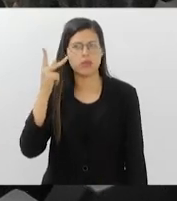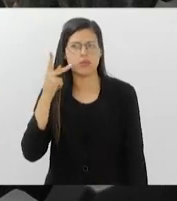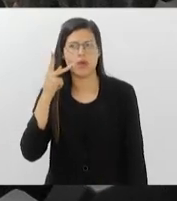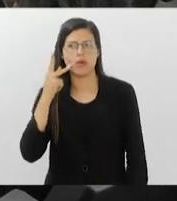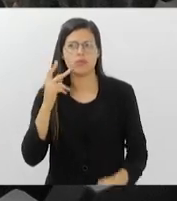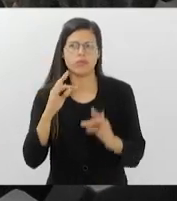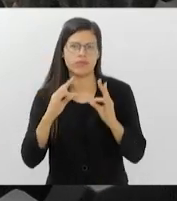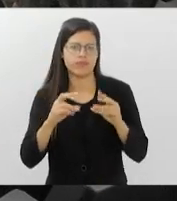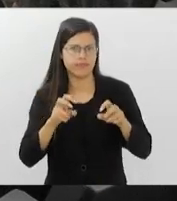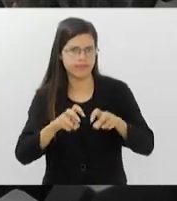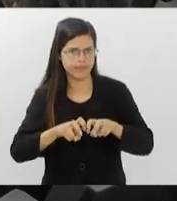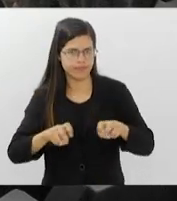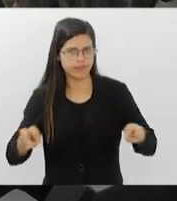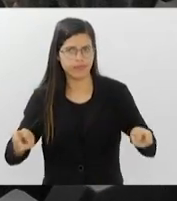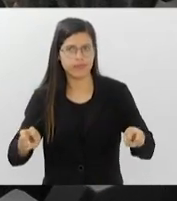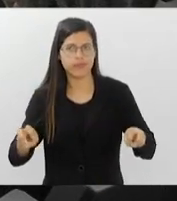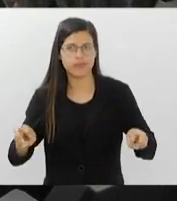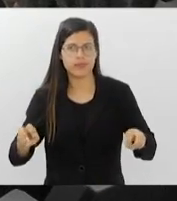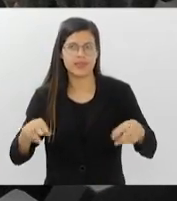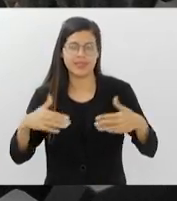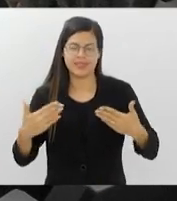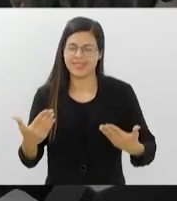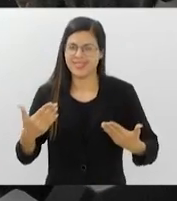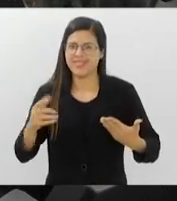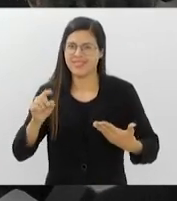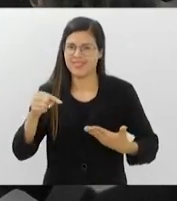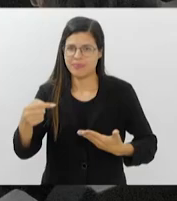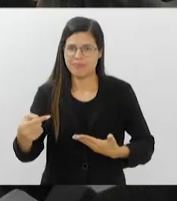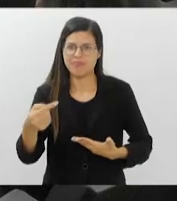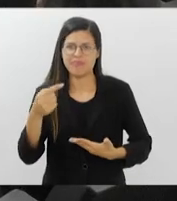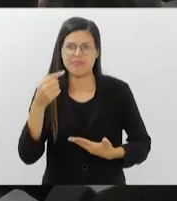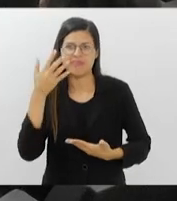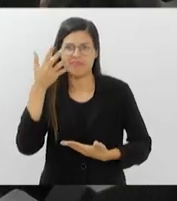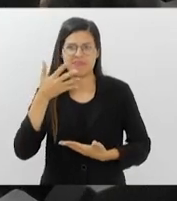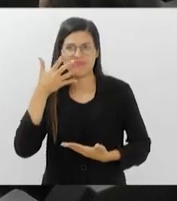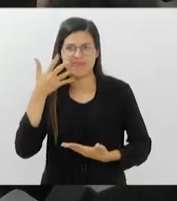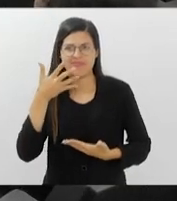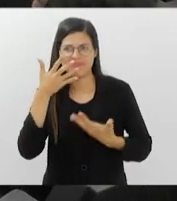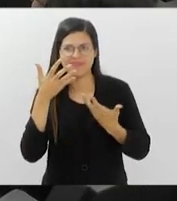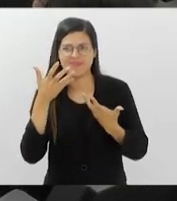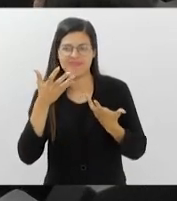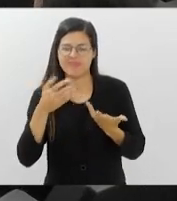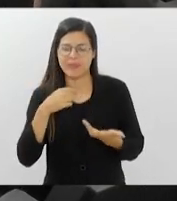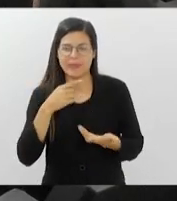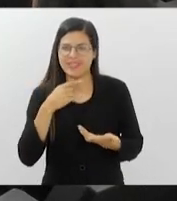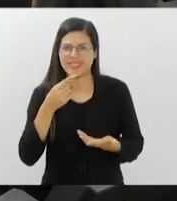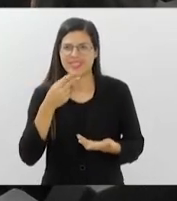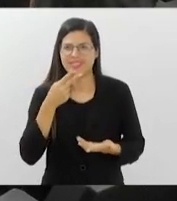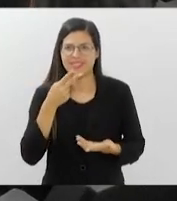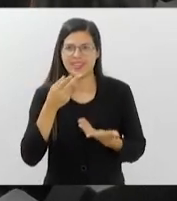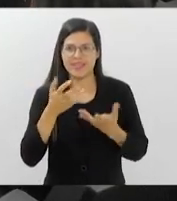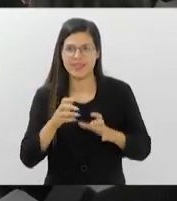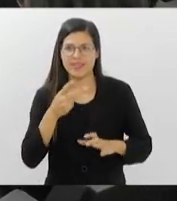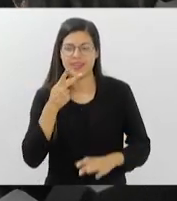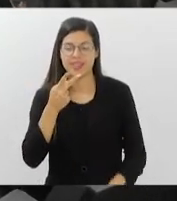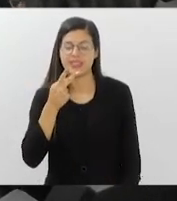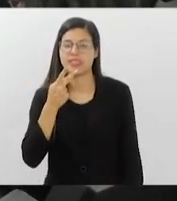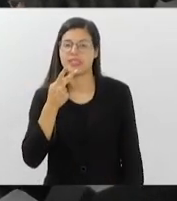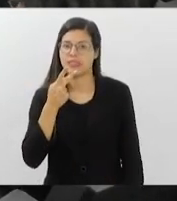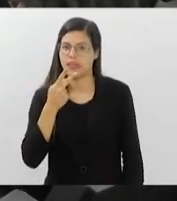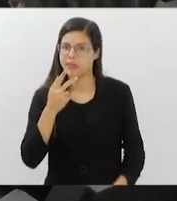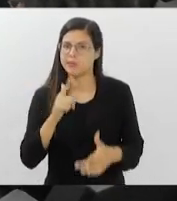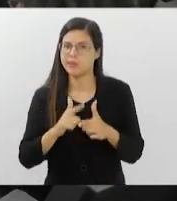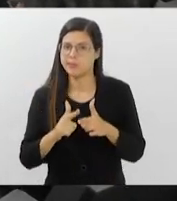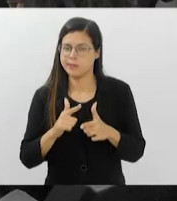bom Deputado Depois da sua fala não sei nem se eu queria falar mas tudo bem Uma situação bem bem